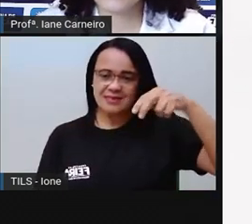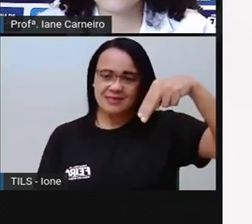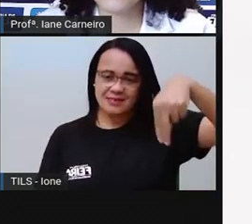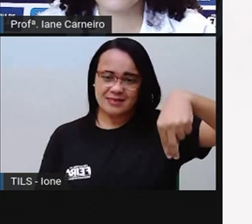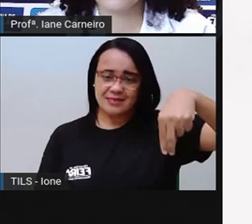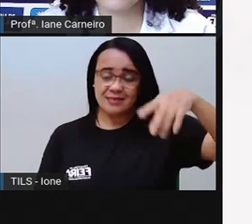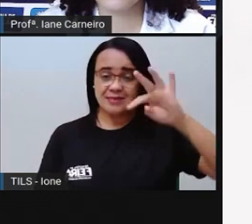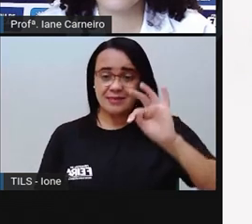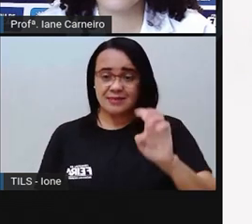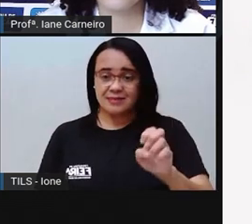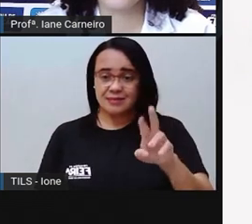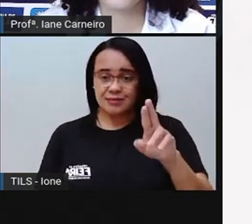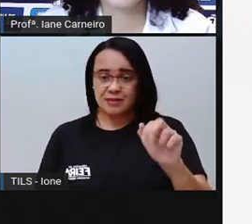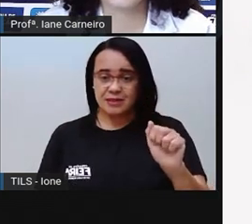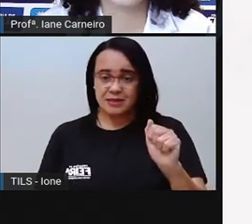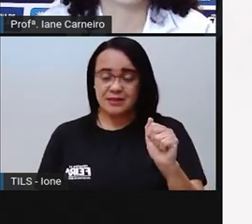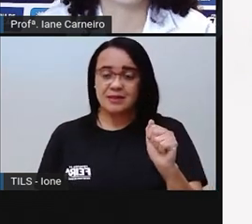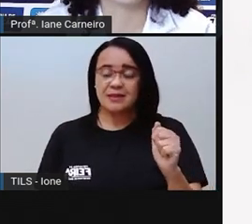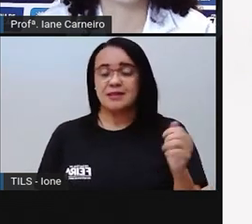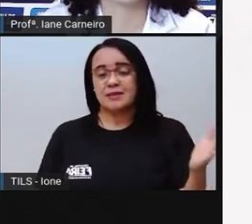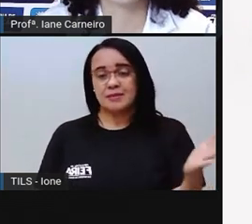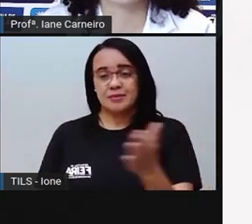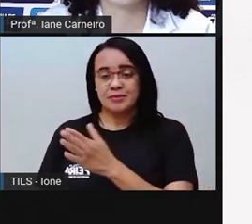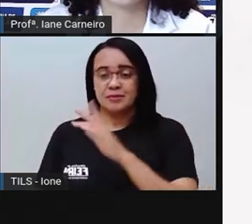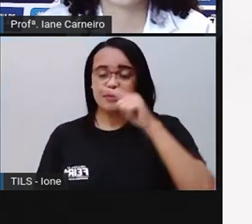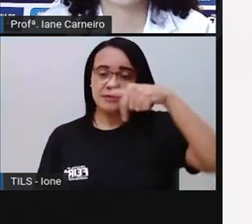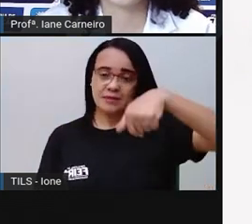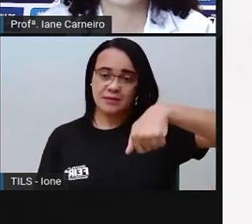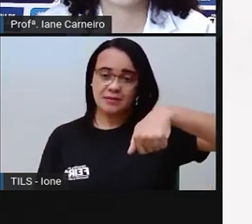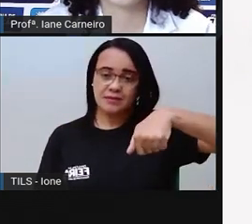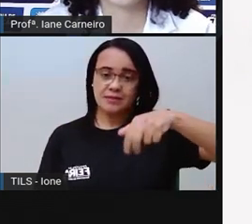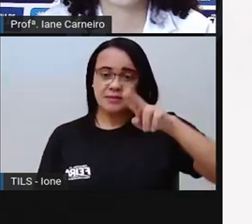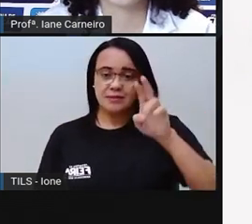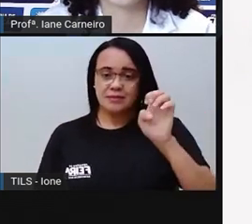saiu foi ela.